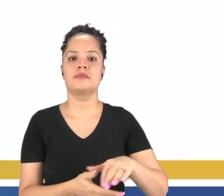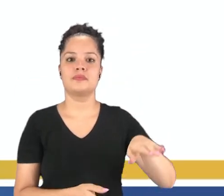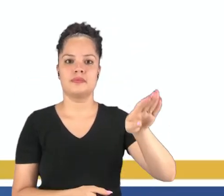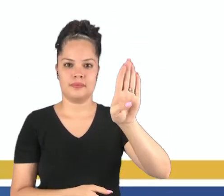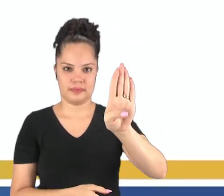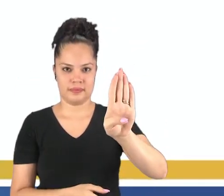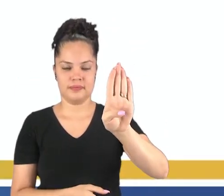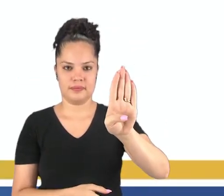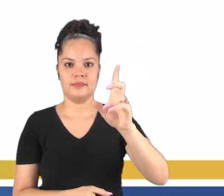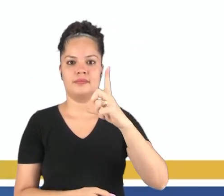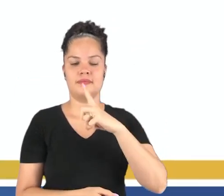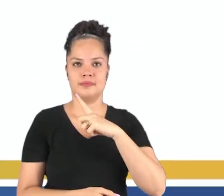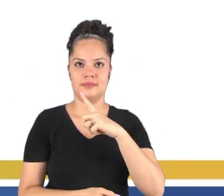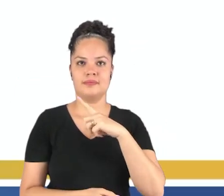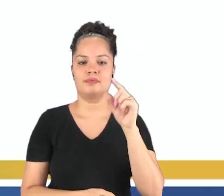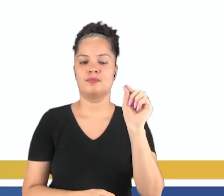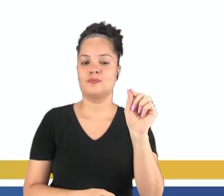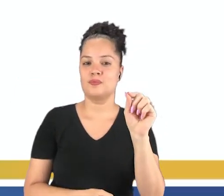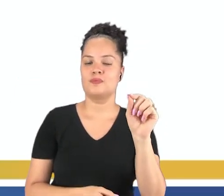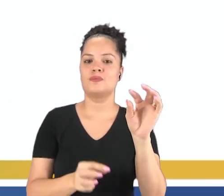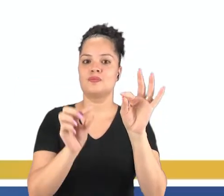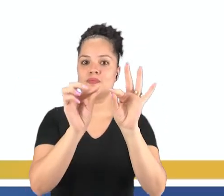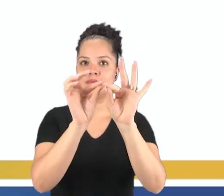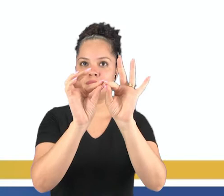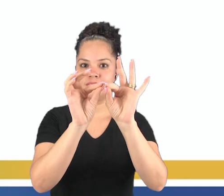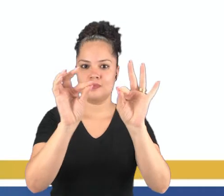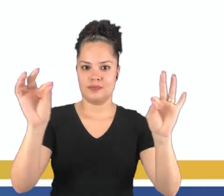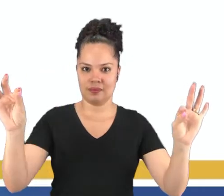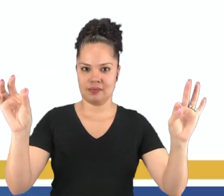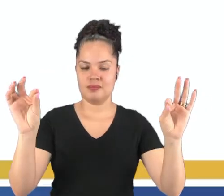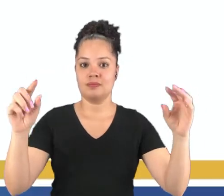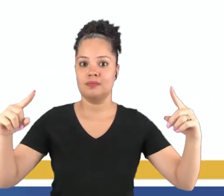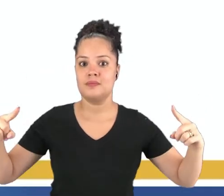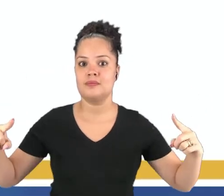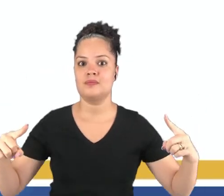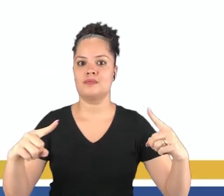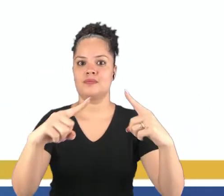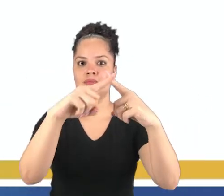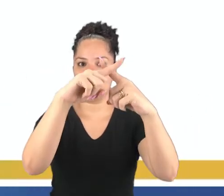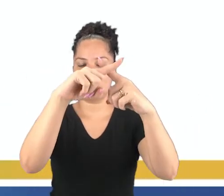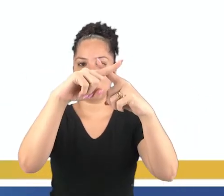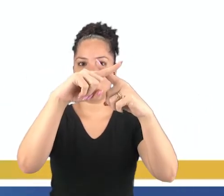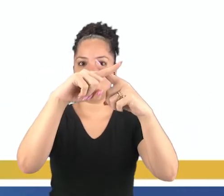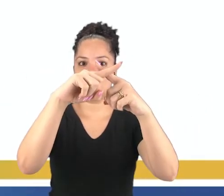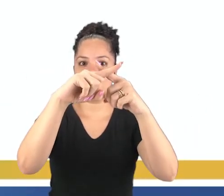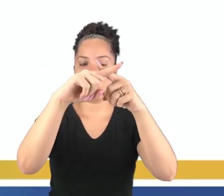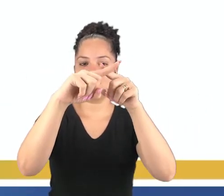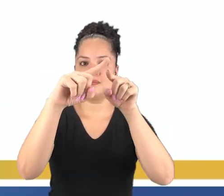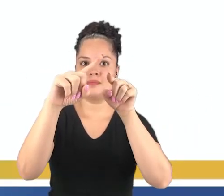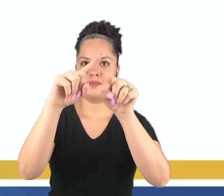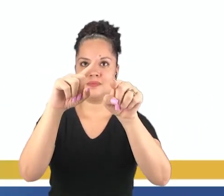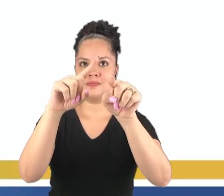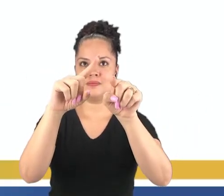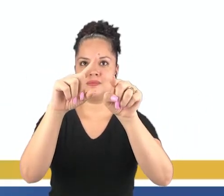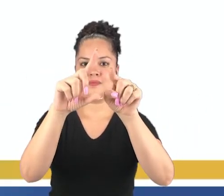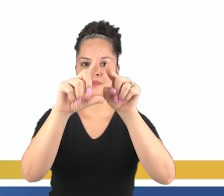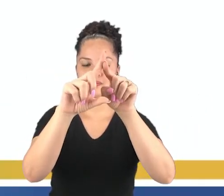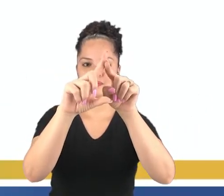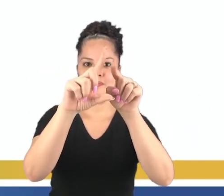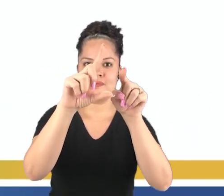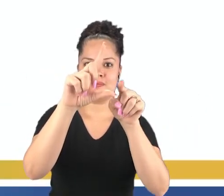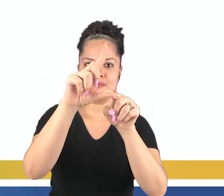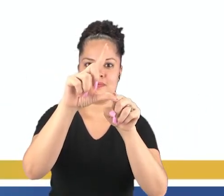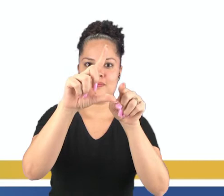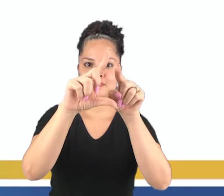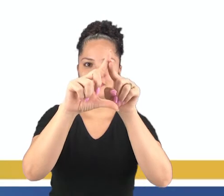B, nós temos o quê? Duas retas que se tocam em um ponto, só que, quando elas se tocam, observe o